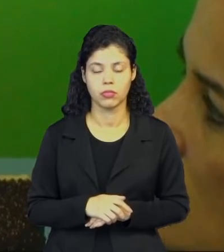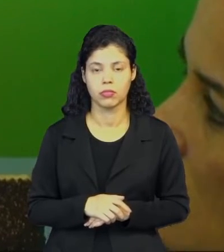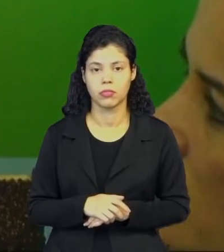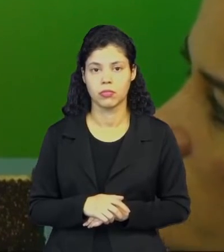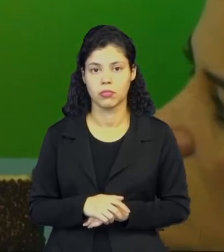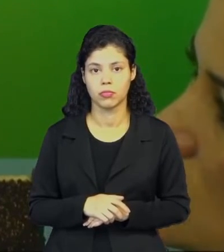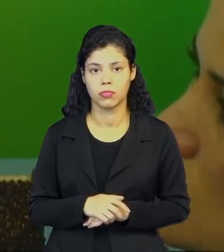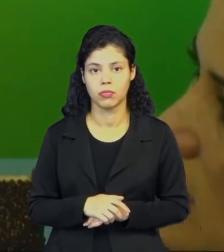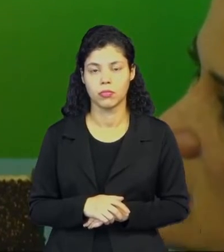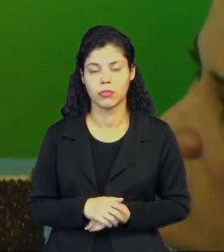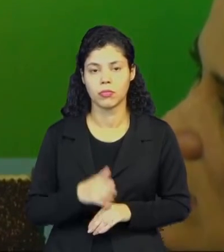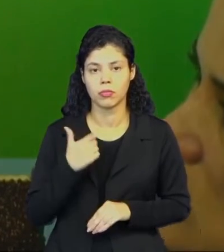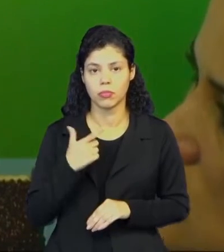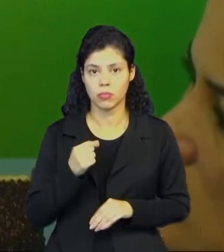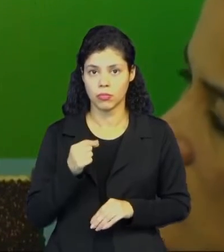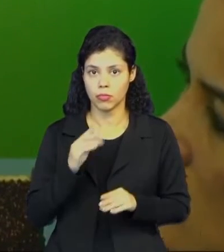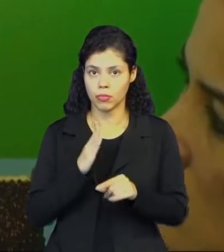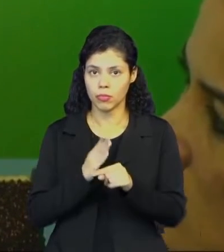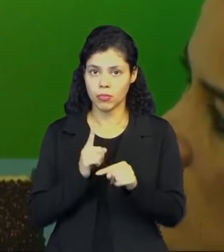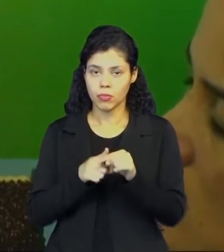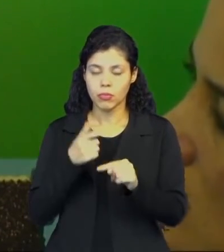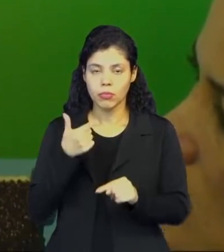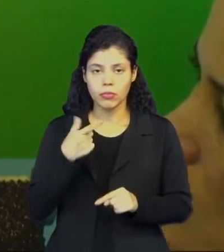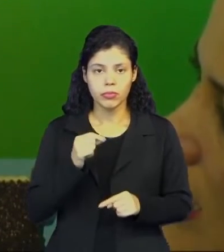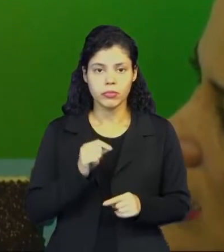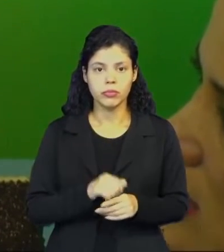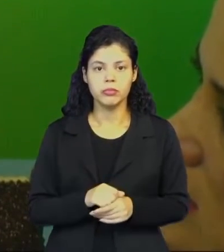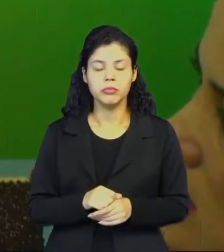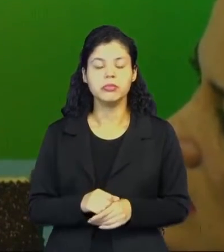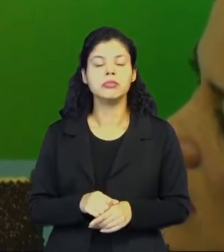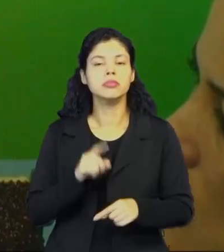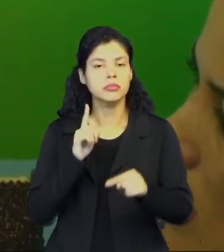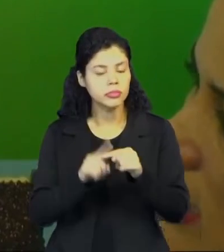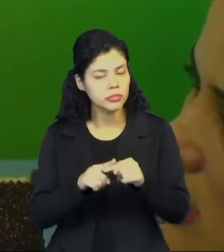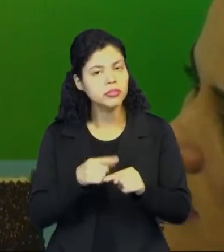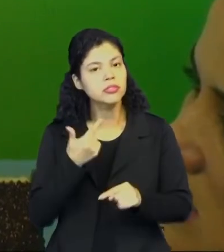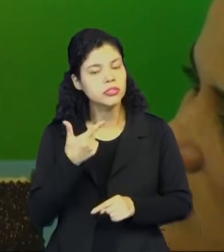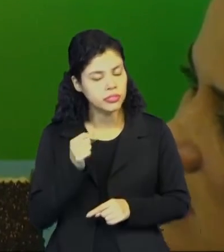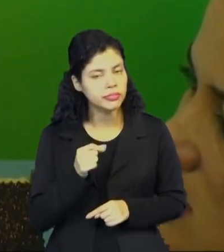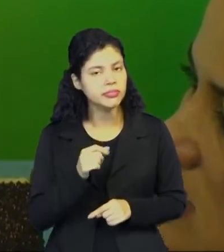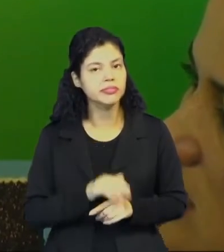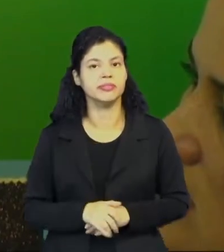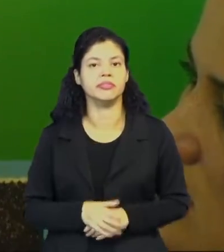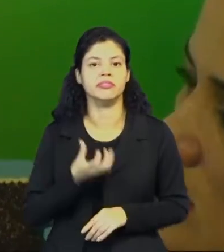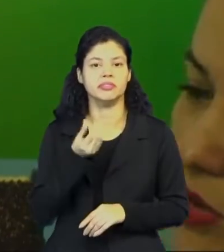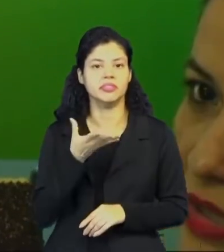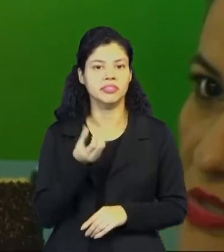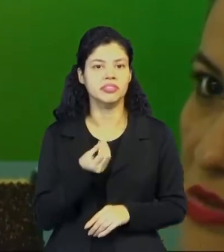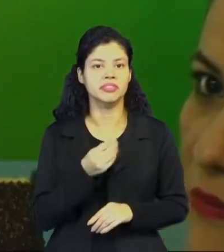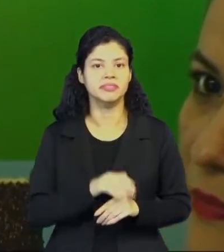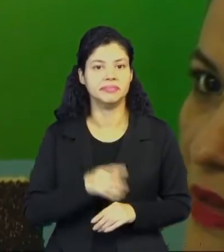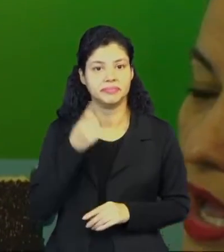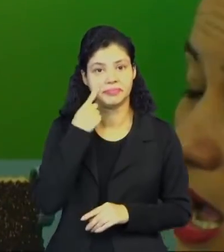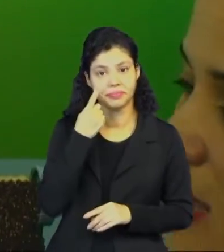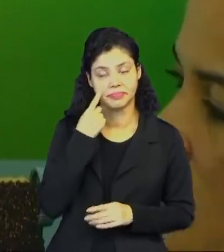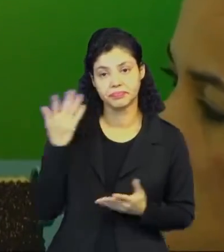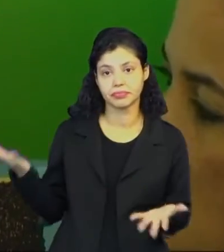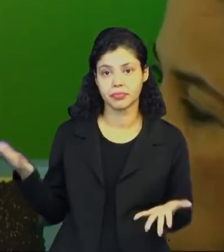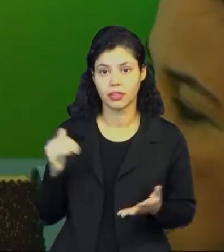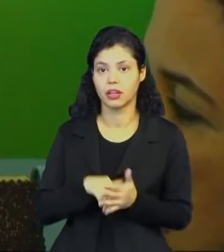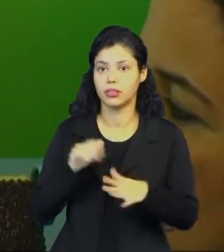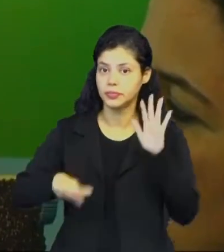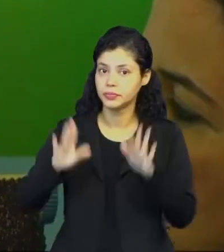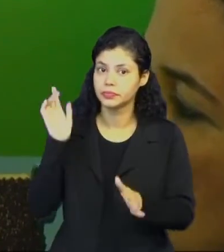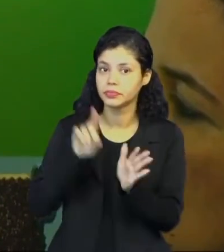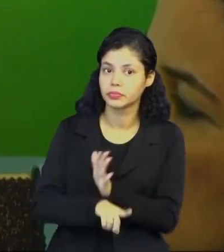né? 20 mais 20, 40. E 40 mais 20, 60. Olha só. Às vezes